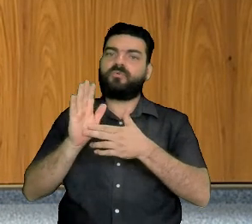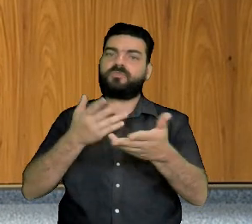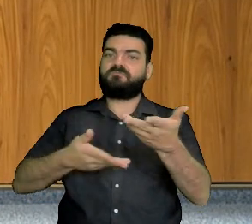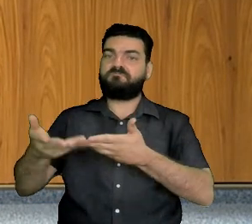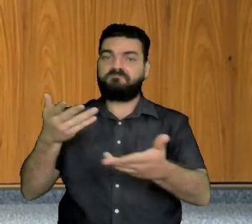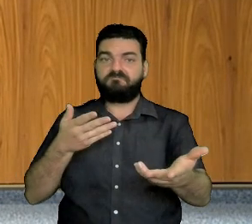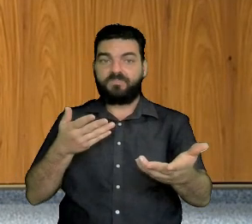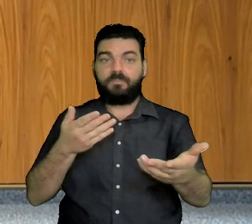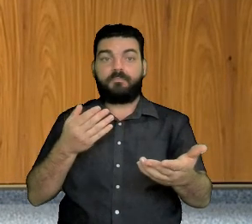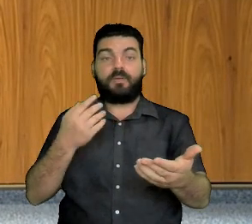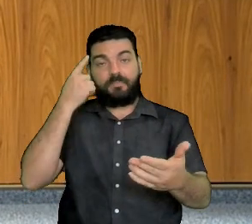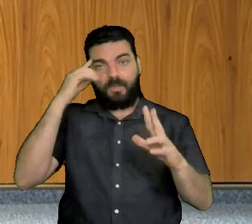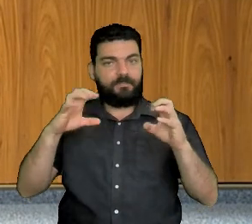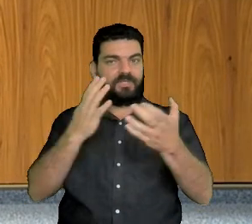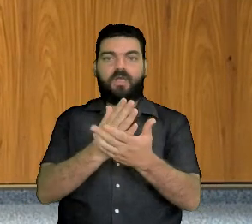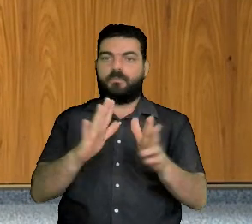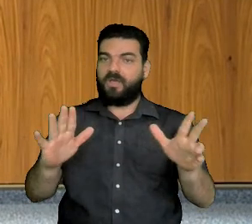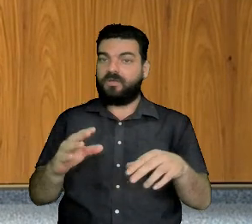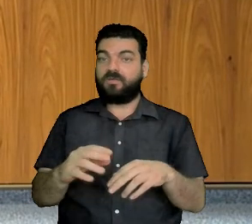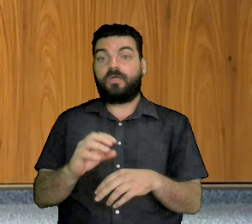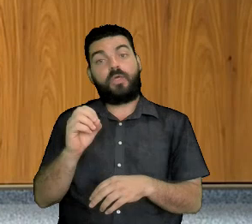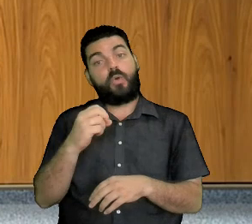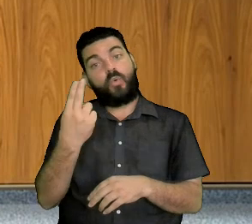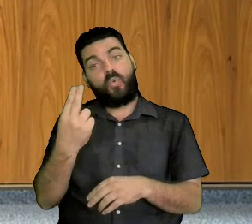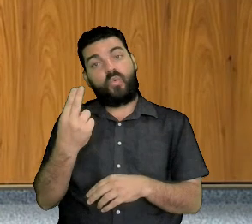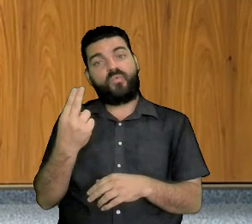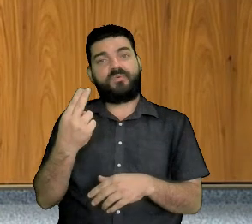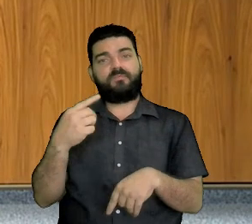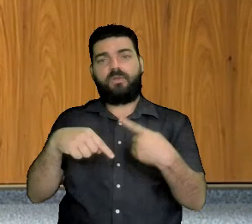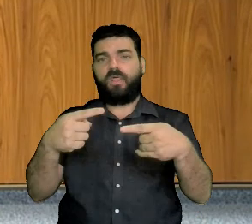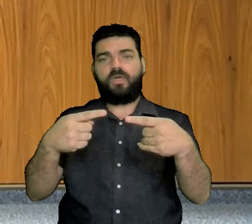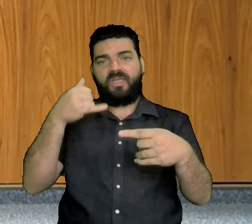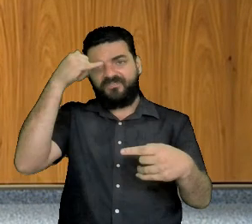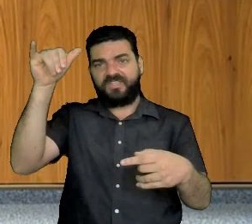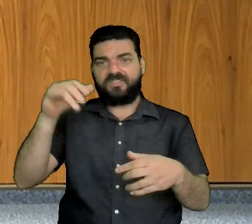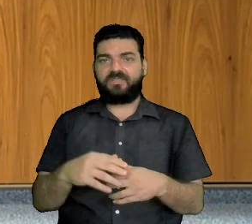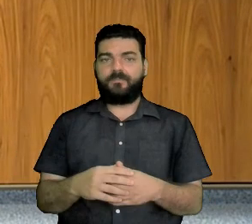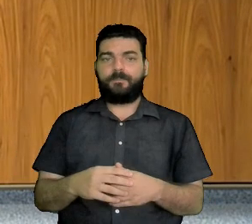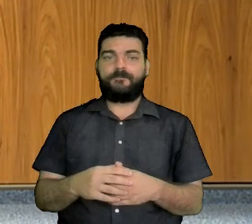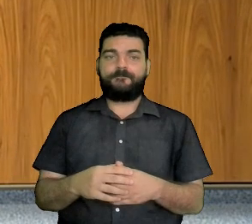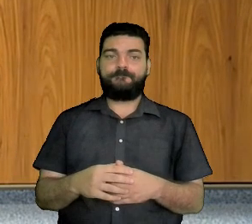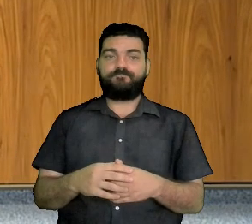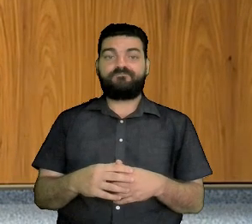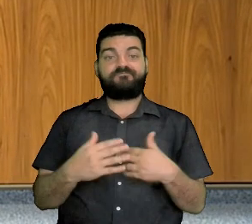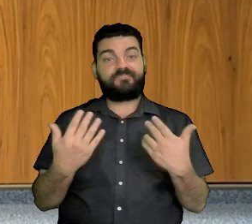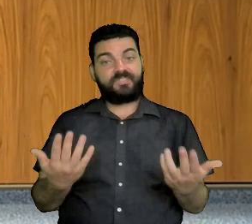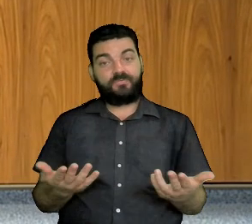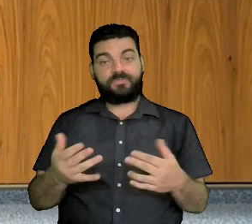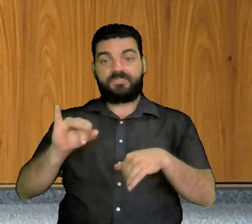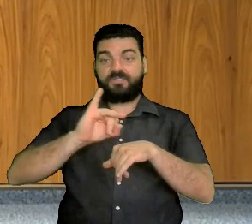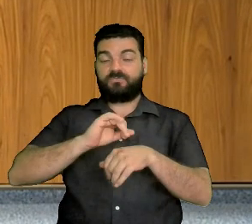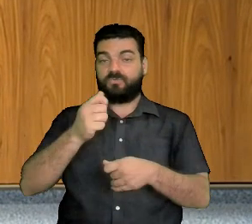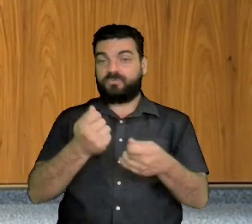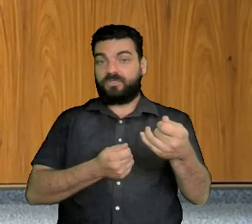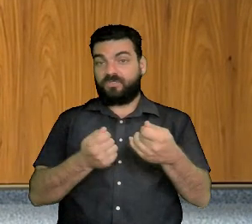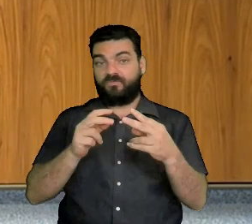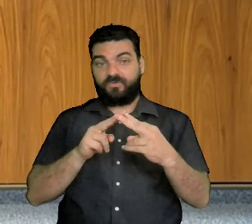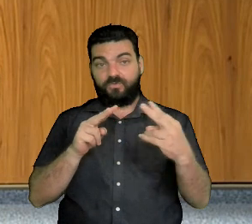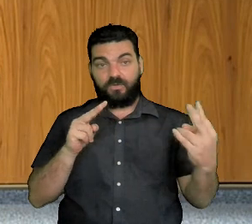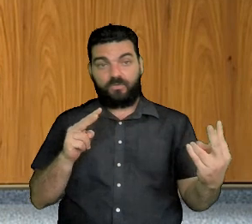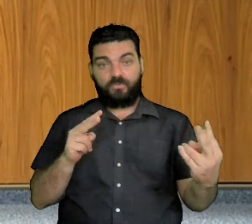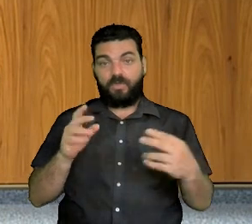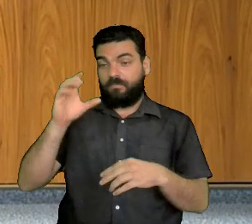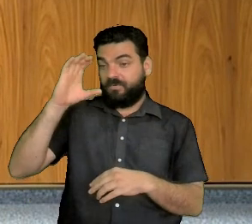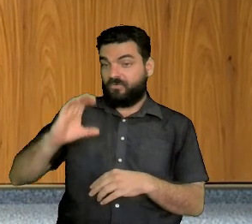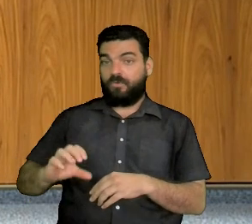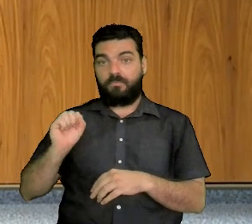para encerrar o litígio judicial ou evitar a judicialização da demanda. Em linhas gerais, por meio das centrais de negociação online, o cidadão